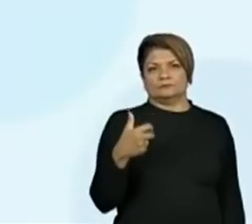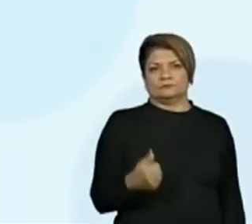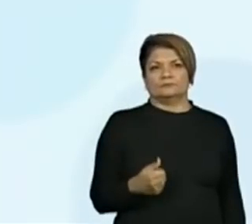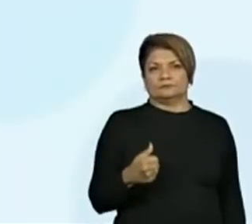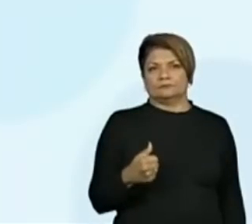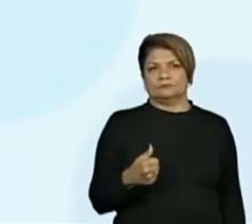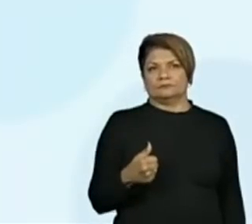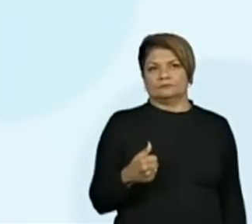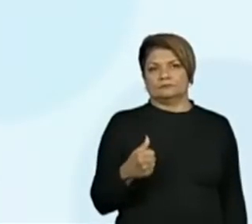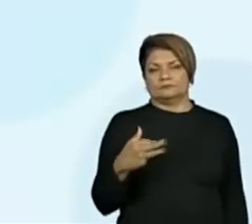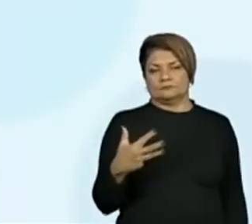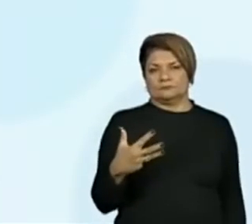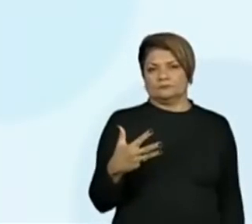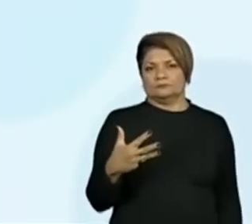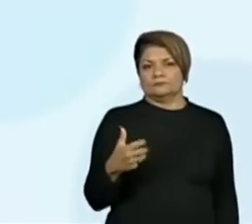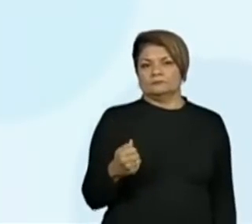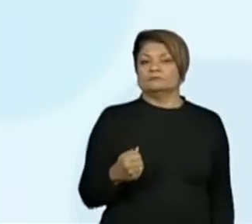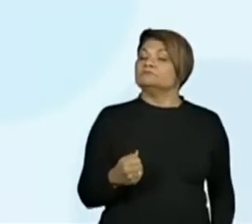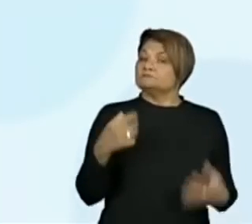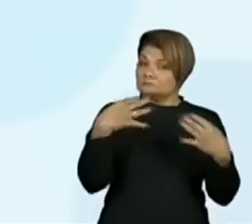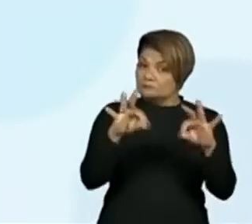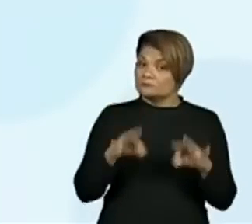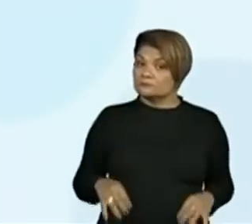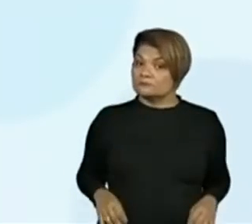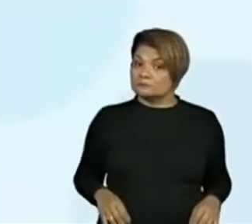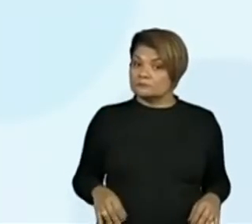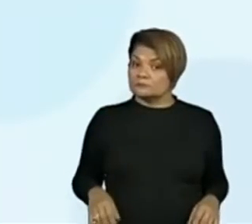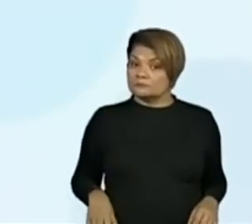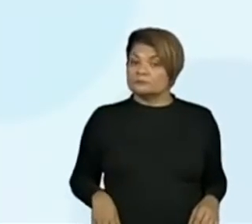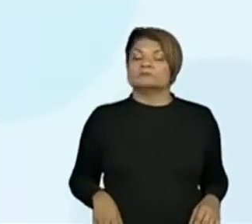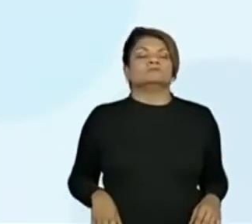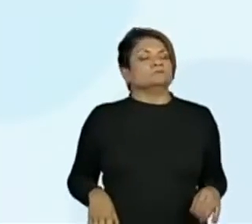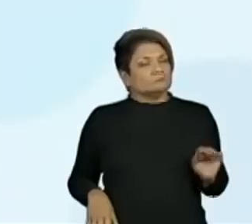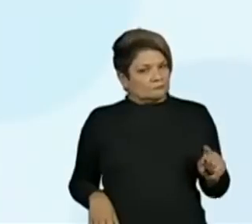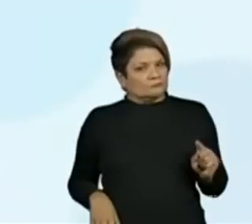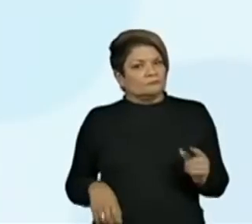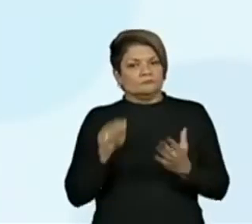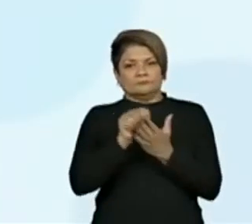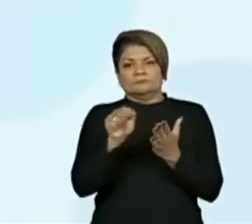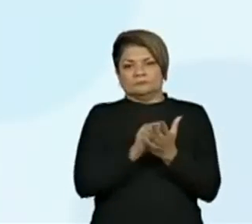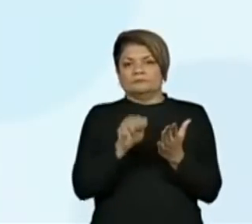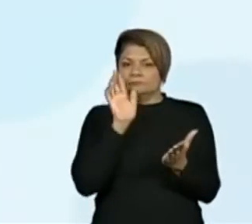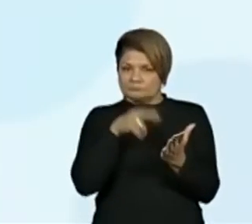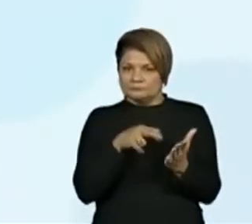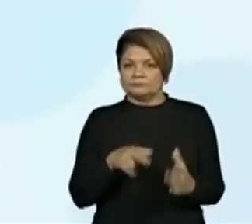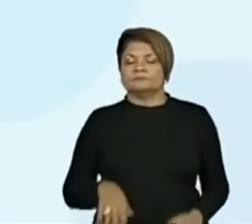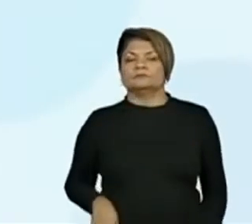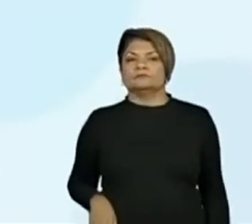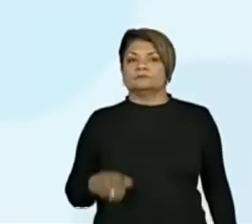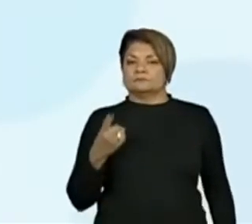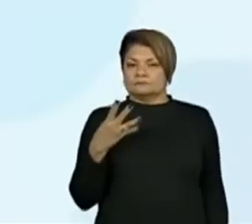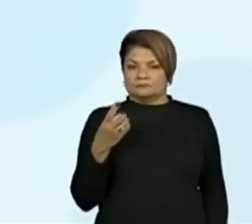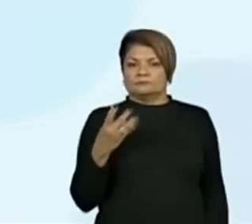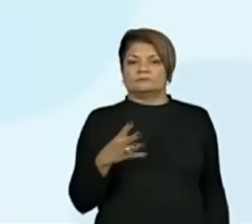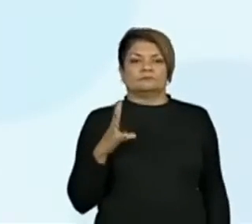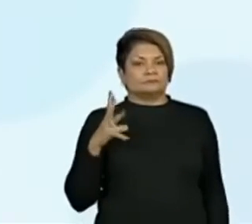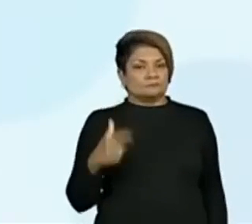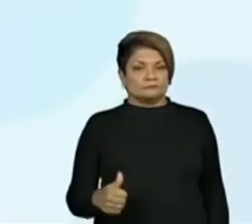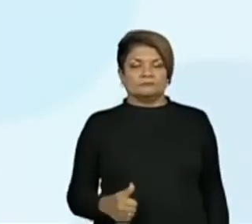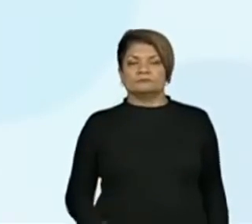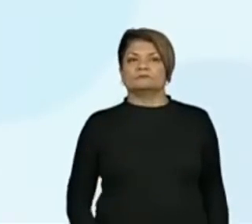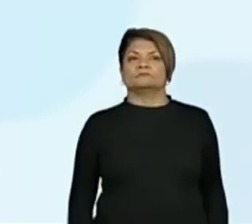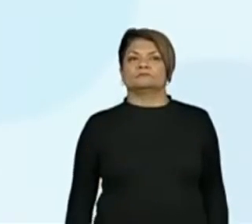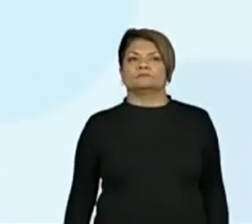Treze. 14. Acertaram, Ju. Isso aí. Vocês registrem aí na resposta, tá bom? Todos colocaram